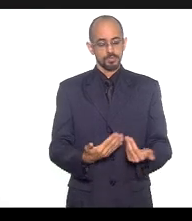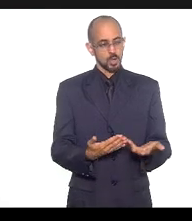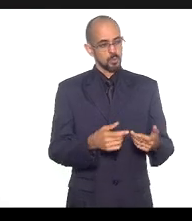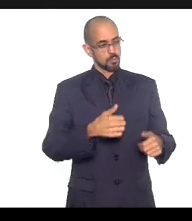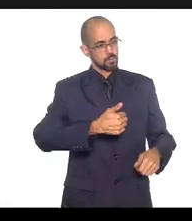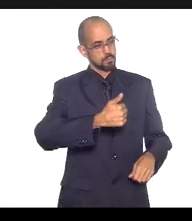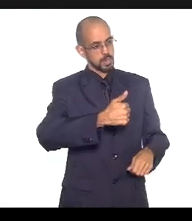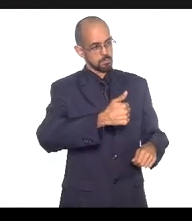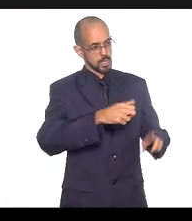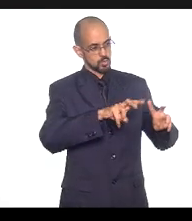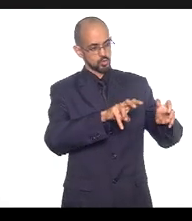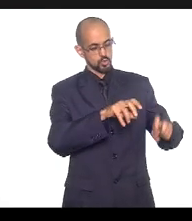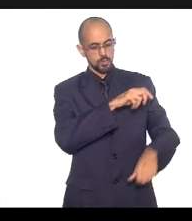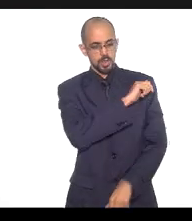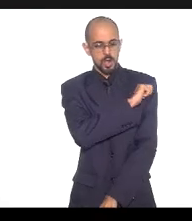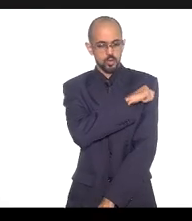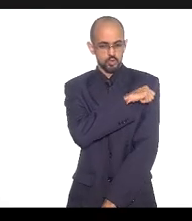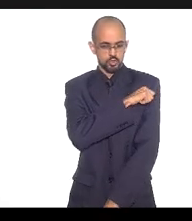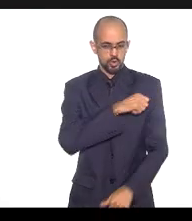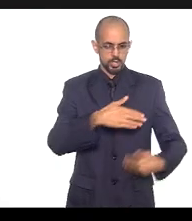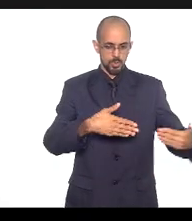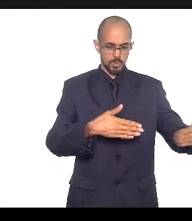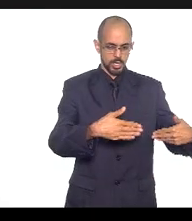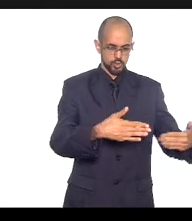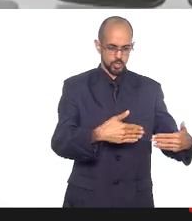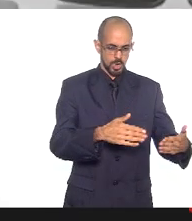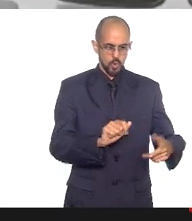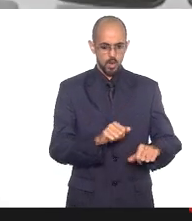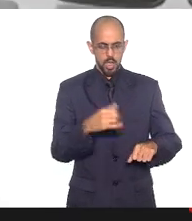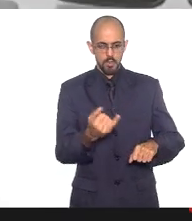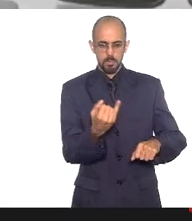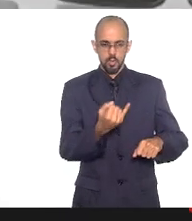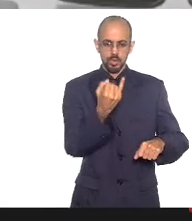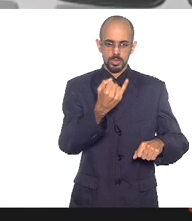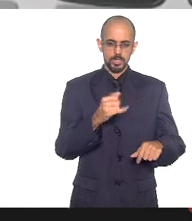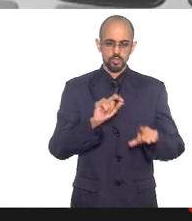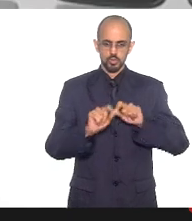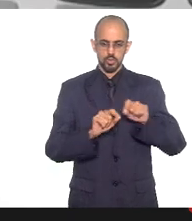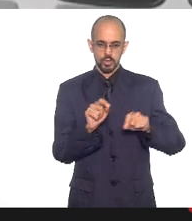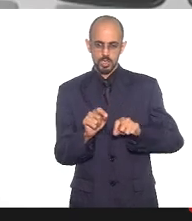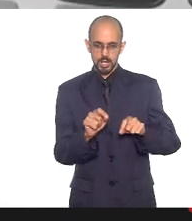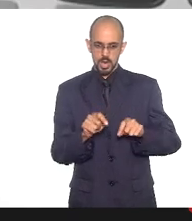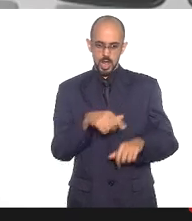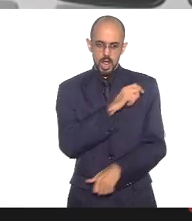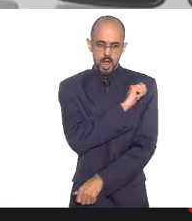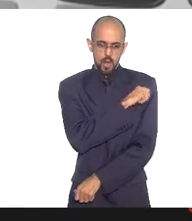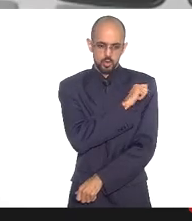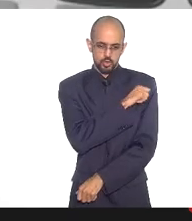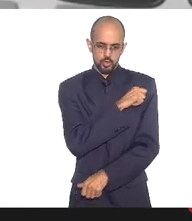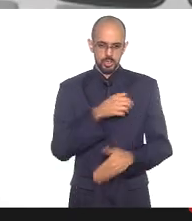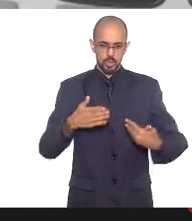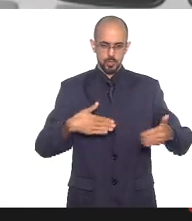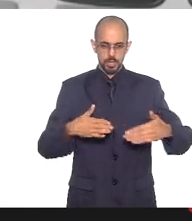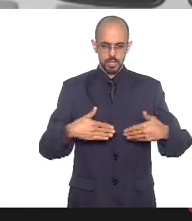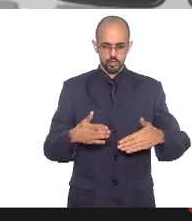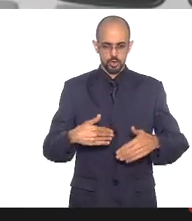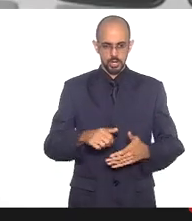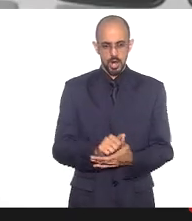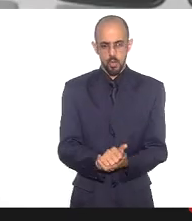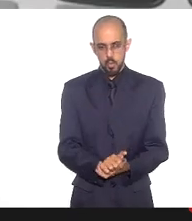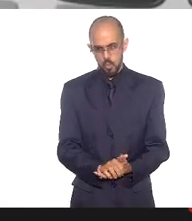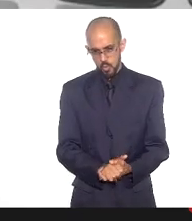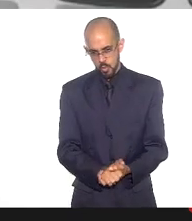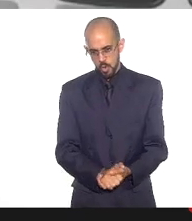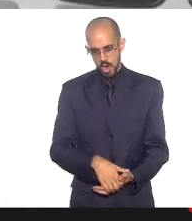respeito da auditoria, né? Então, assim, é importante a gente... A auditoria operacional,